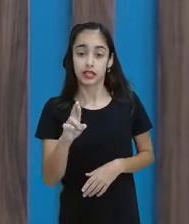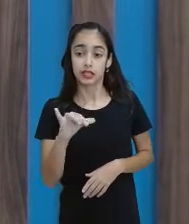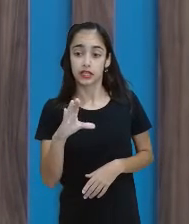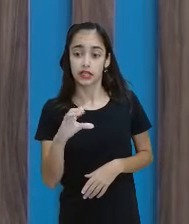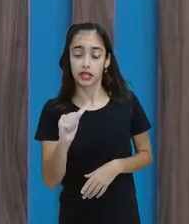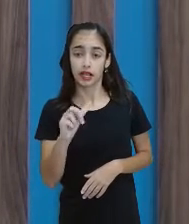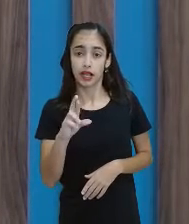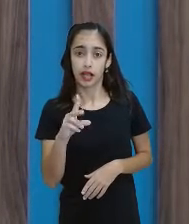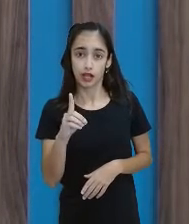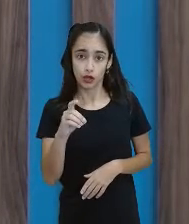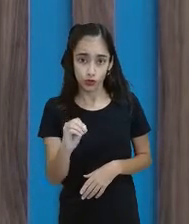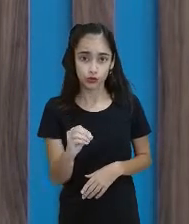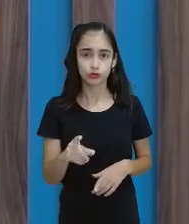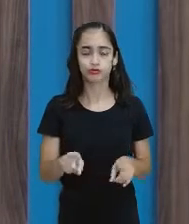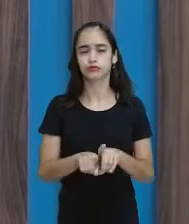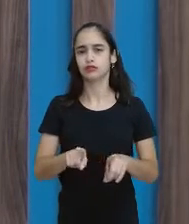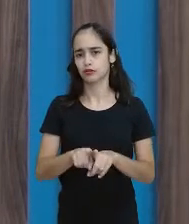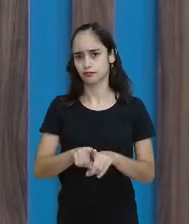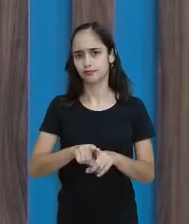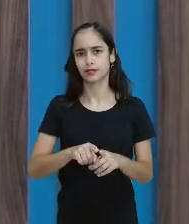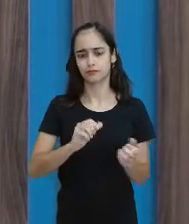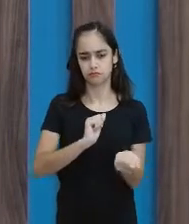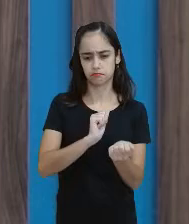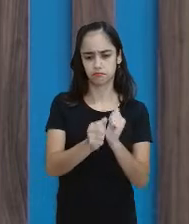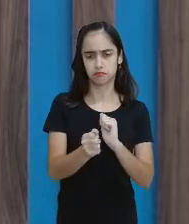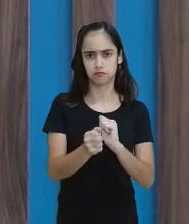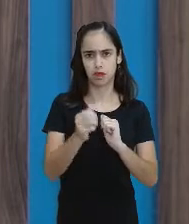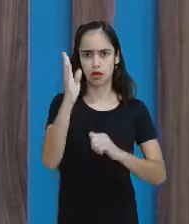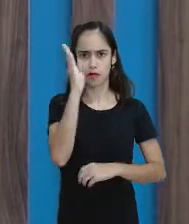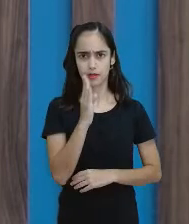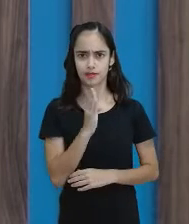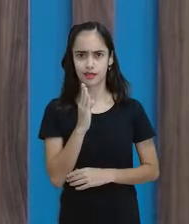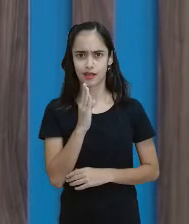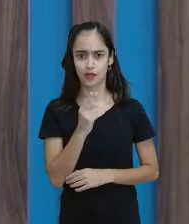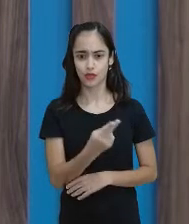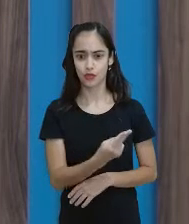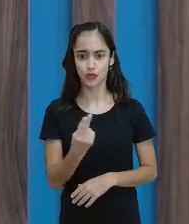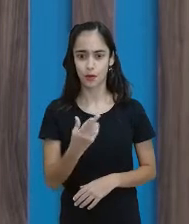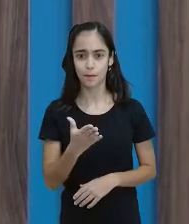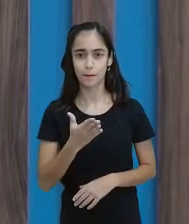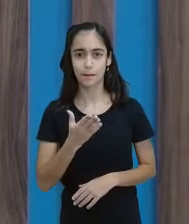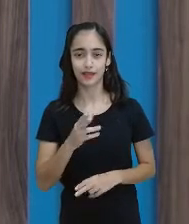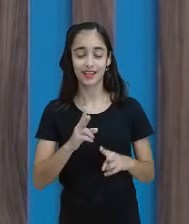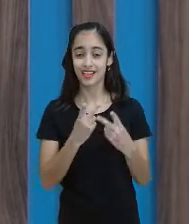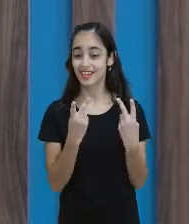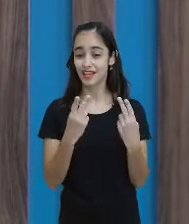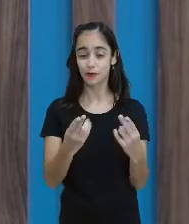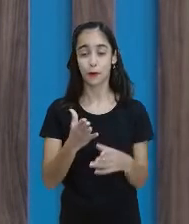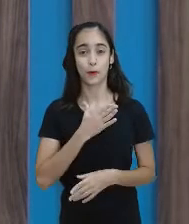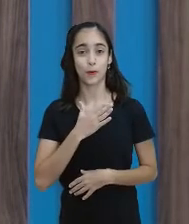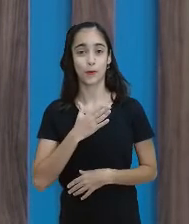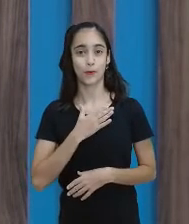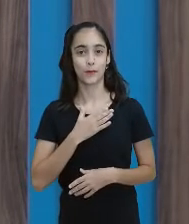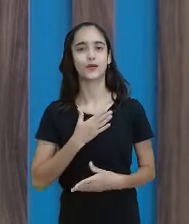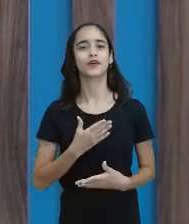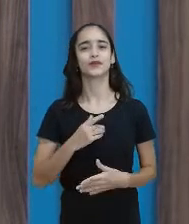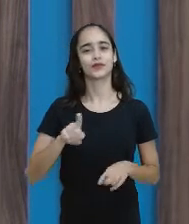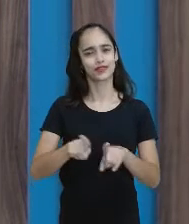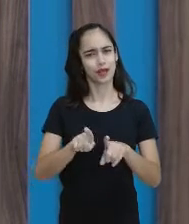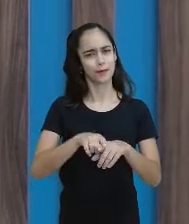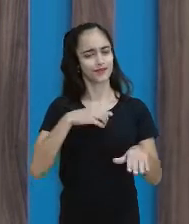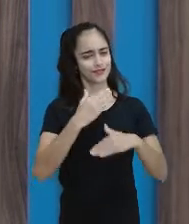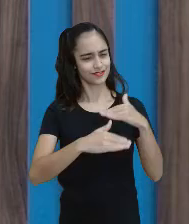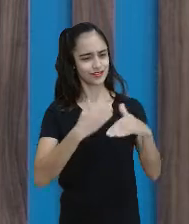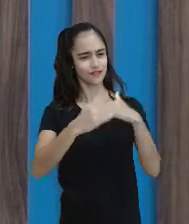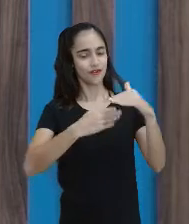não, né? Mas ele, né? Que é meu nome, né? Olha aí. Aí desenvolver, vai ser essa aula massa aí sobre voleibol, que eu